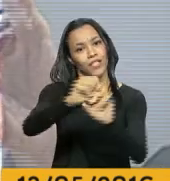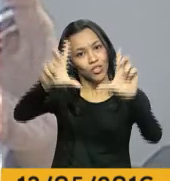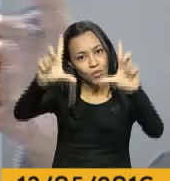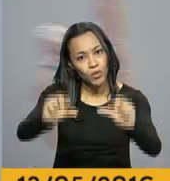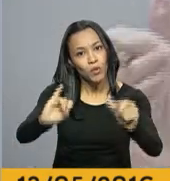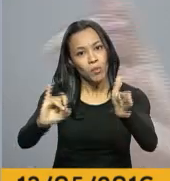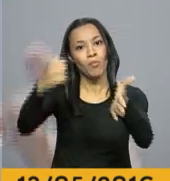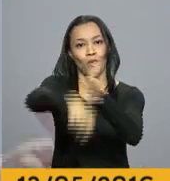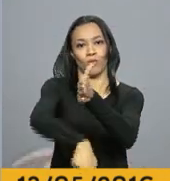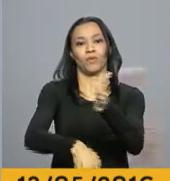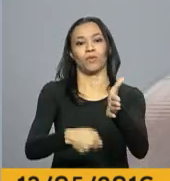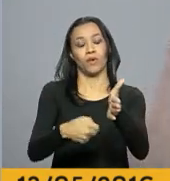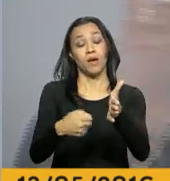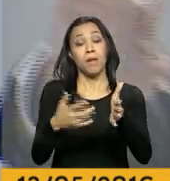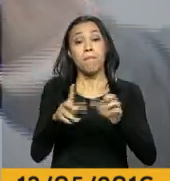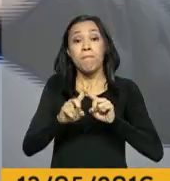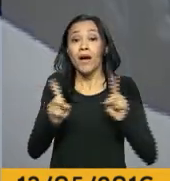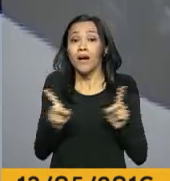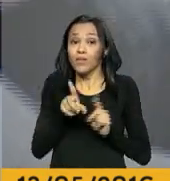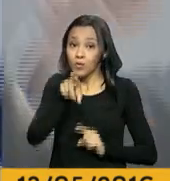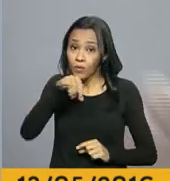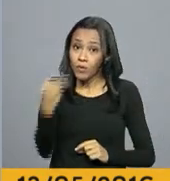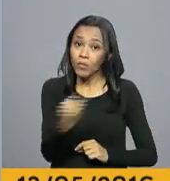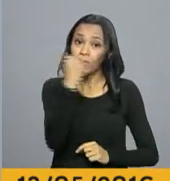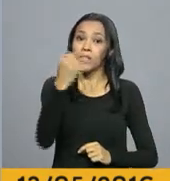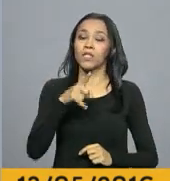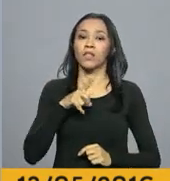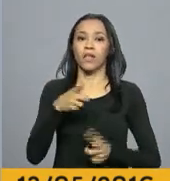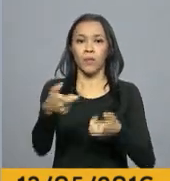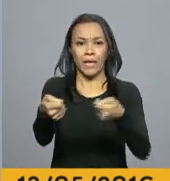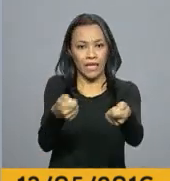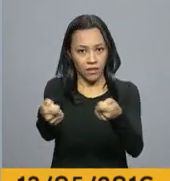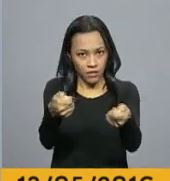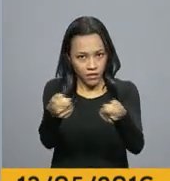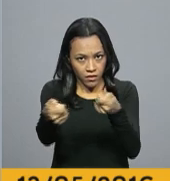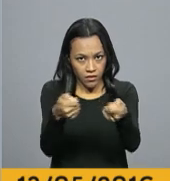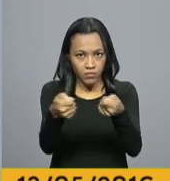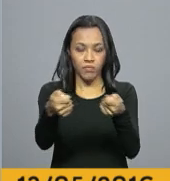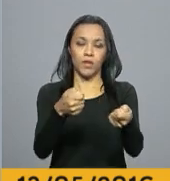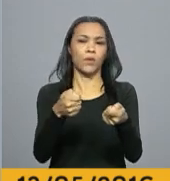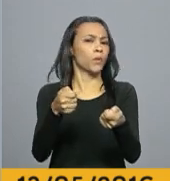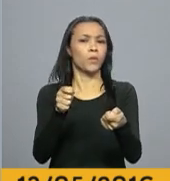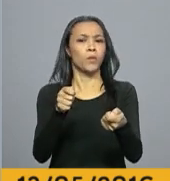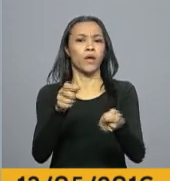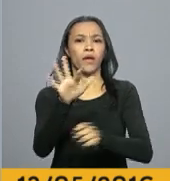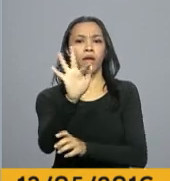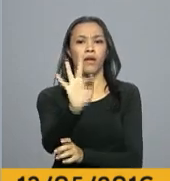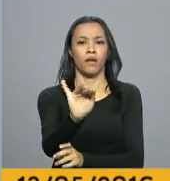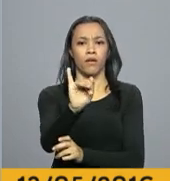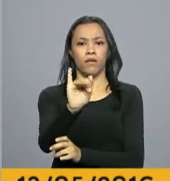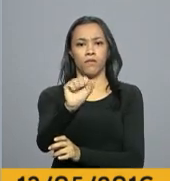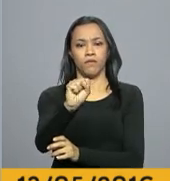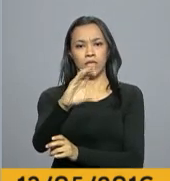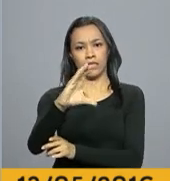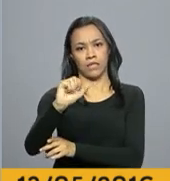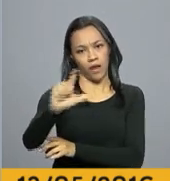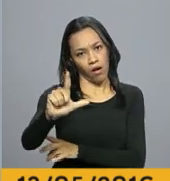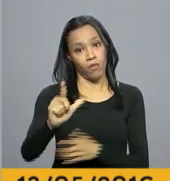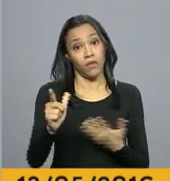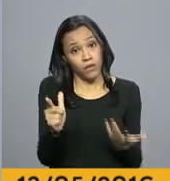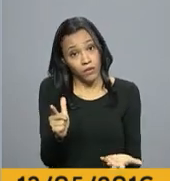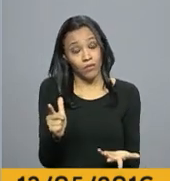é a o equilíbrio fiscal Isto é a a estabilização do crescimento da dívida pública então não há